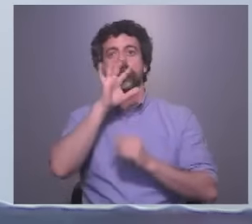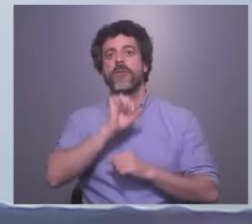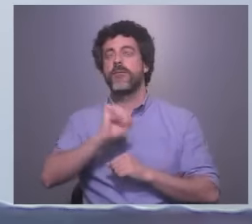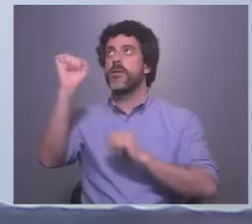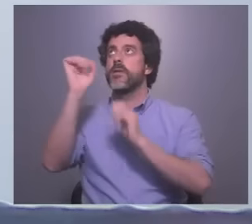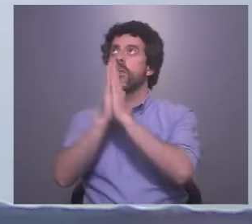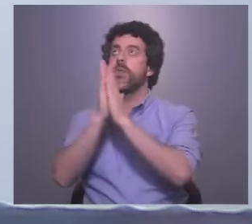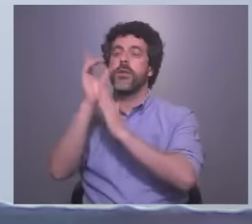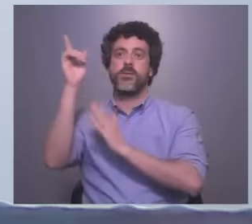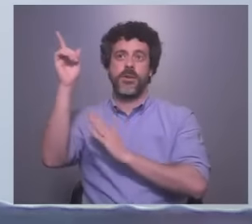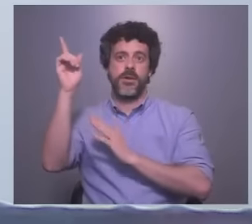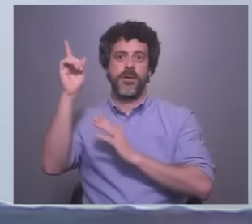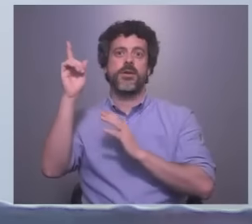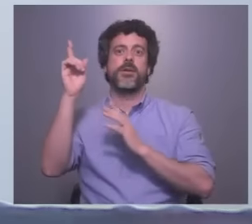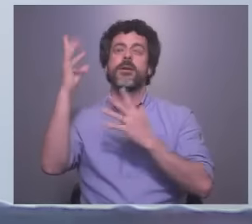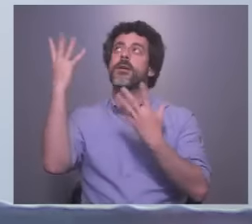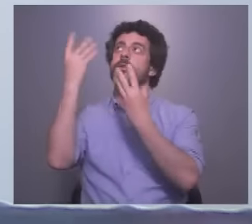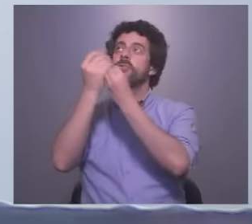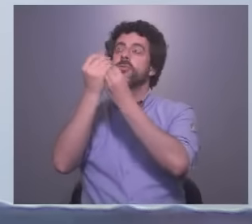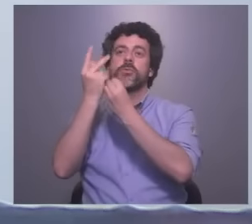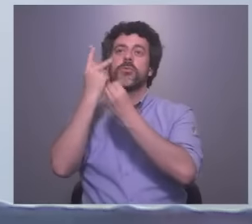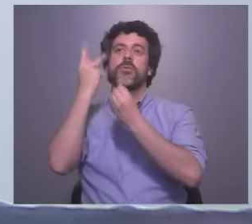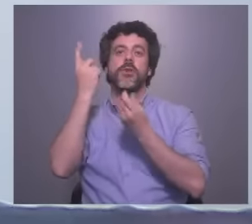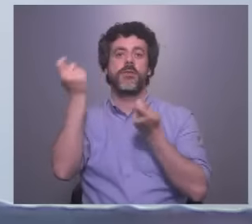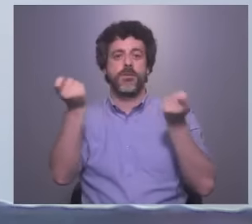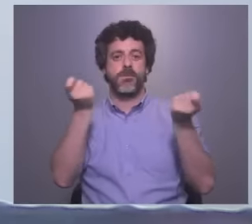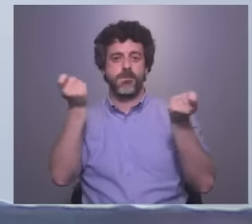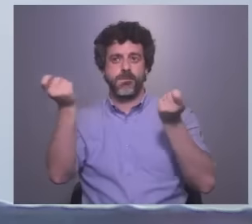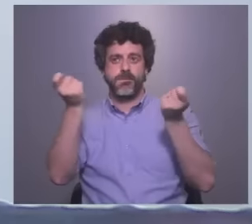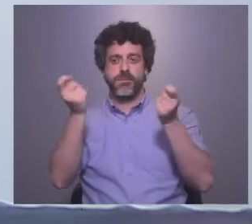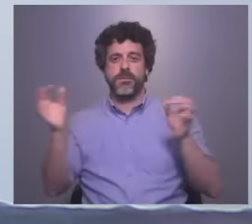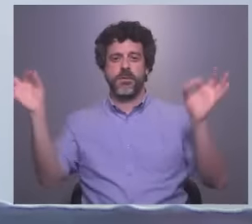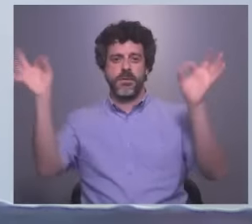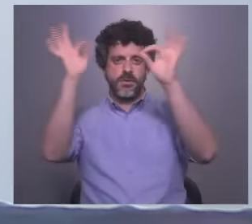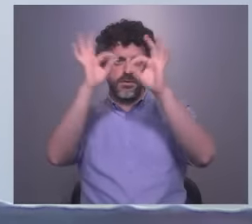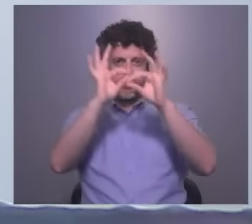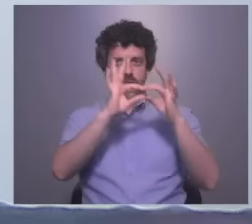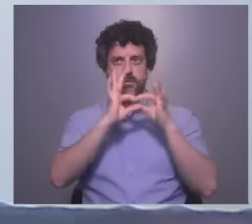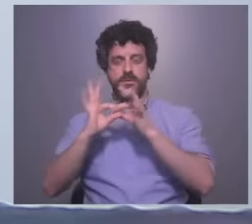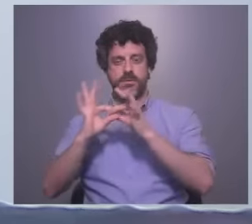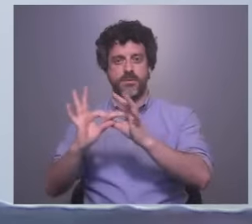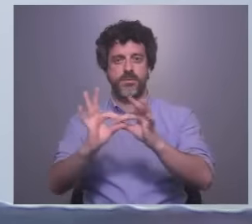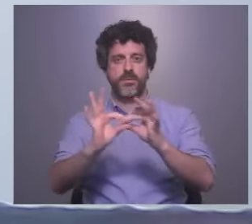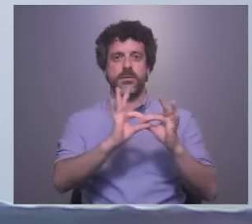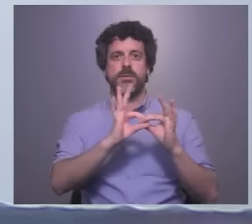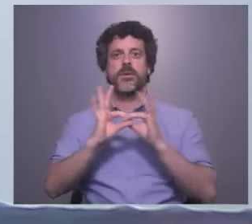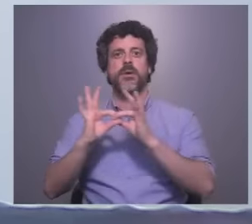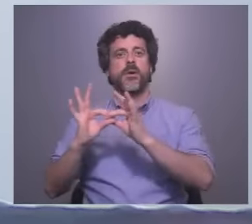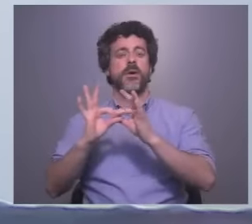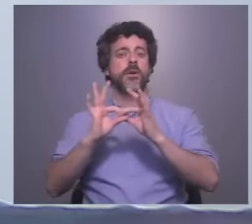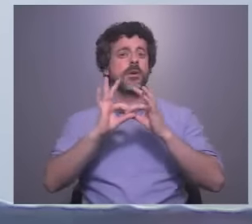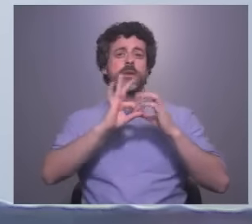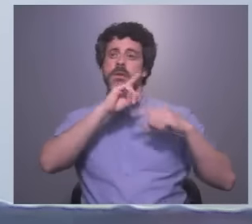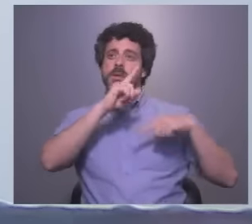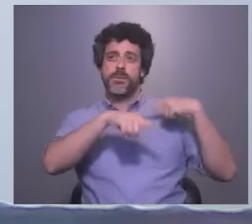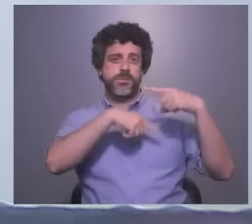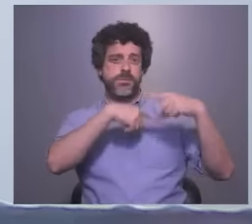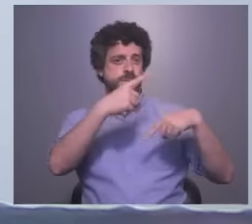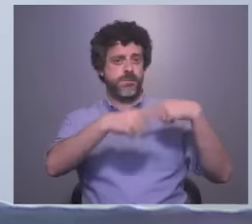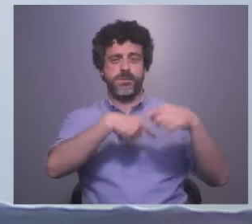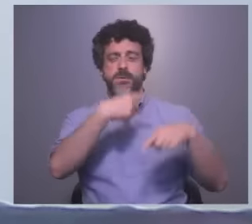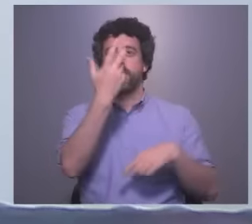modo os bens temporais, que possamos aderir desde já aos bens eternos. Por nosso